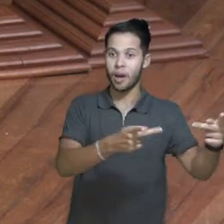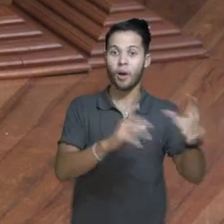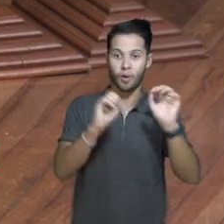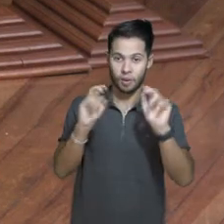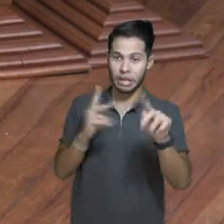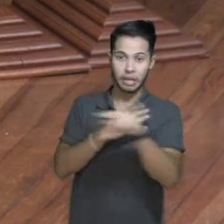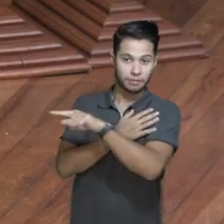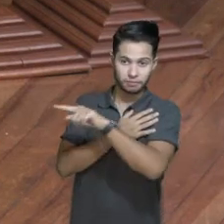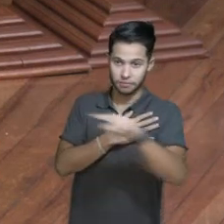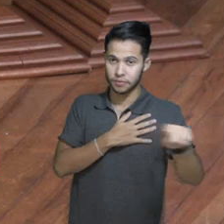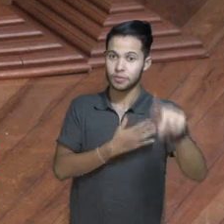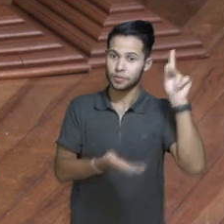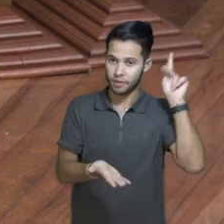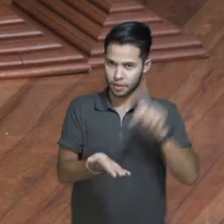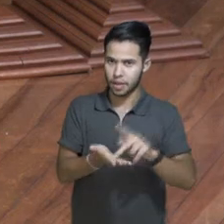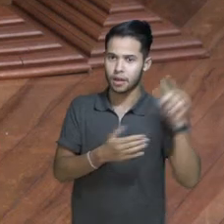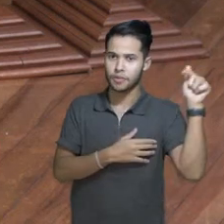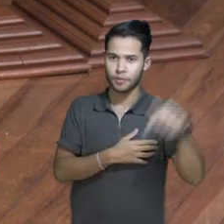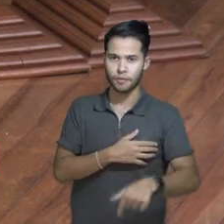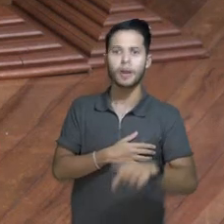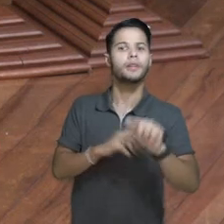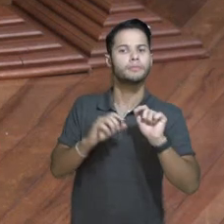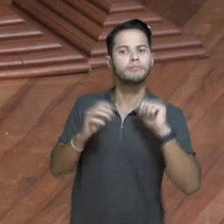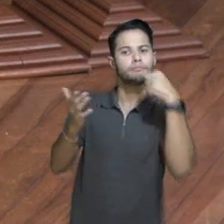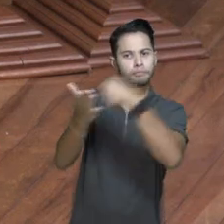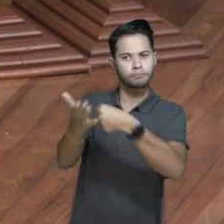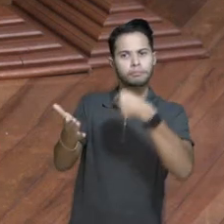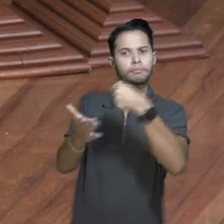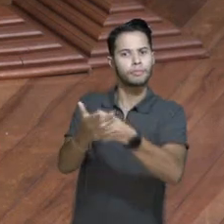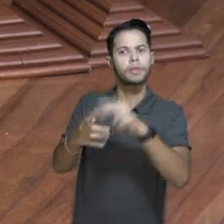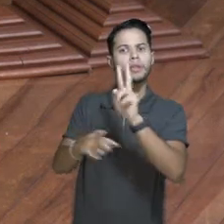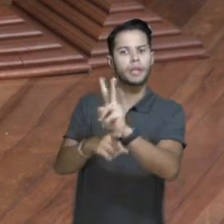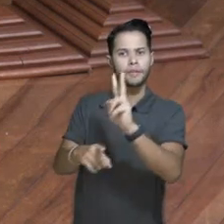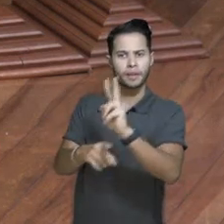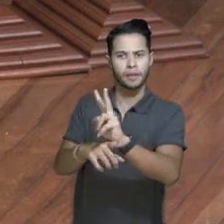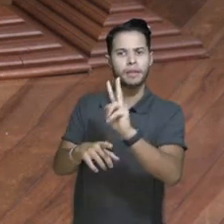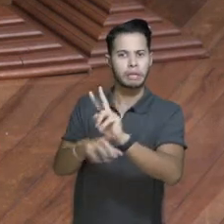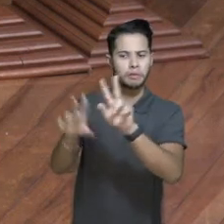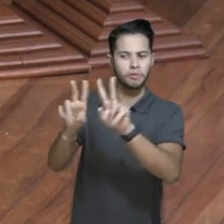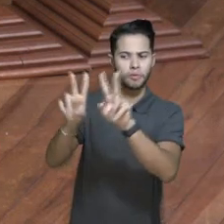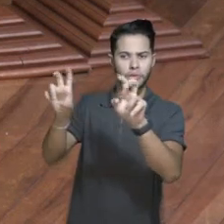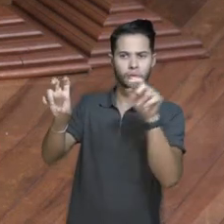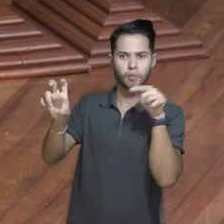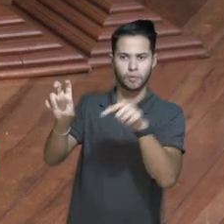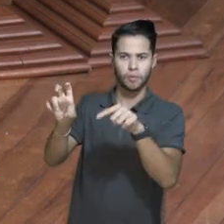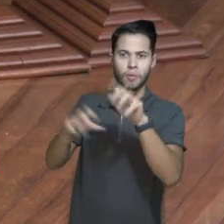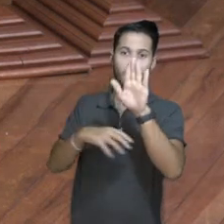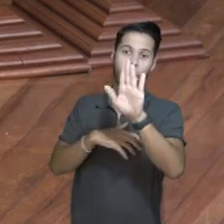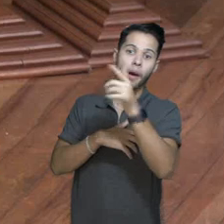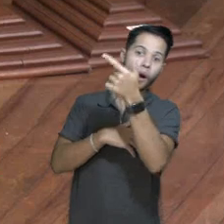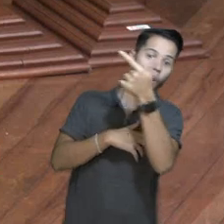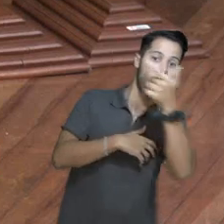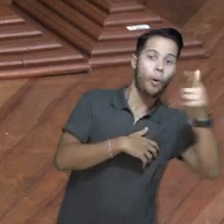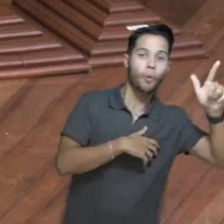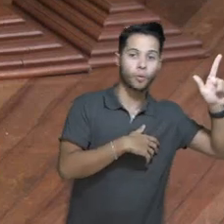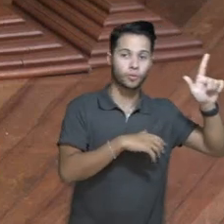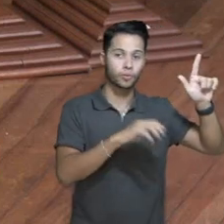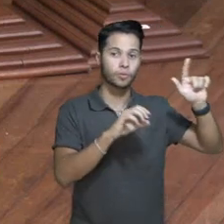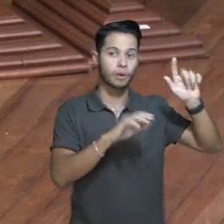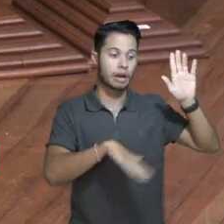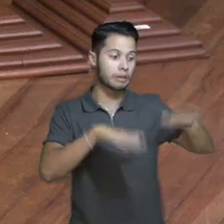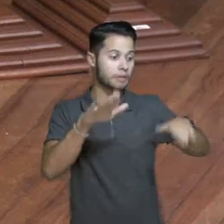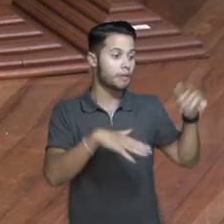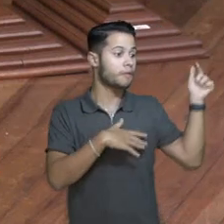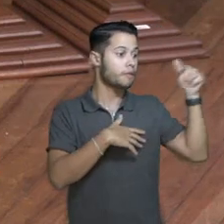eh defendendo essa causa enquantos em outras ações de repente poderia ser por